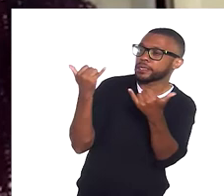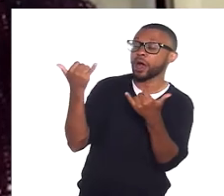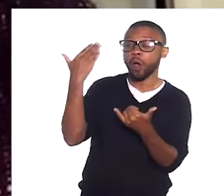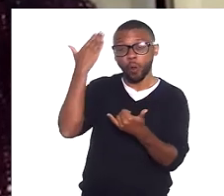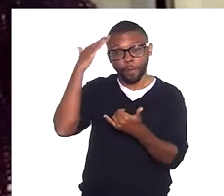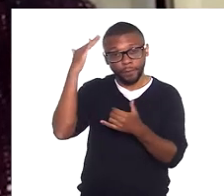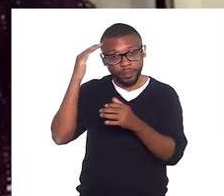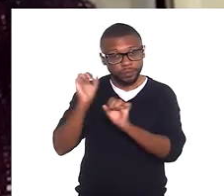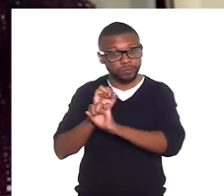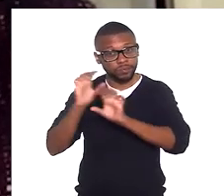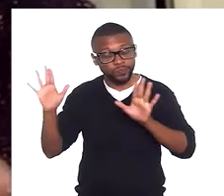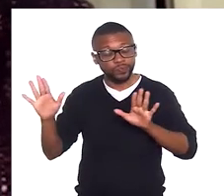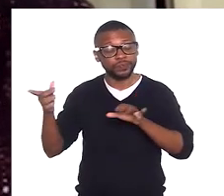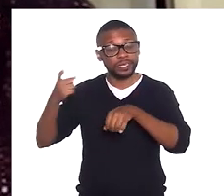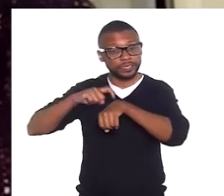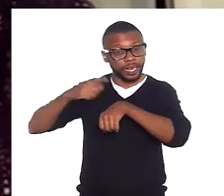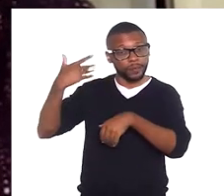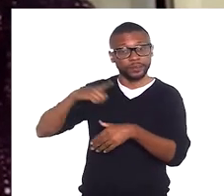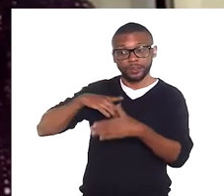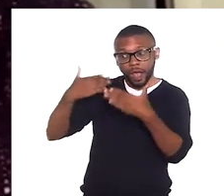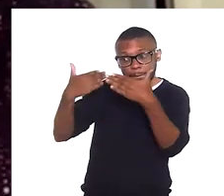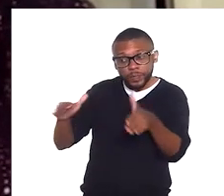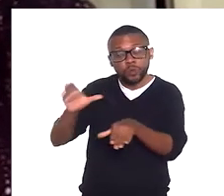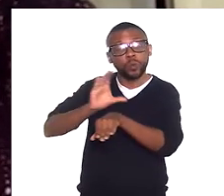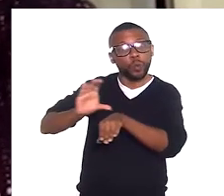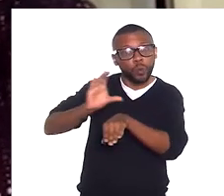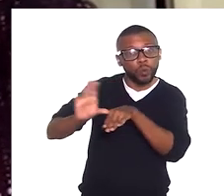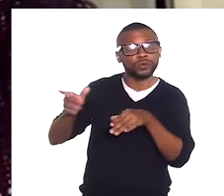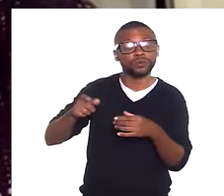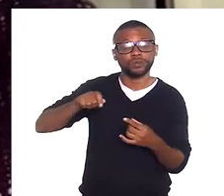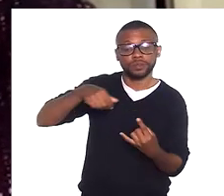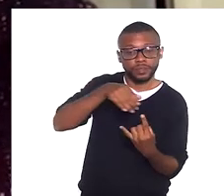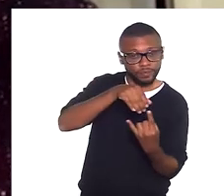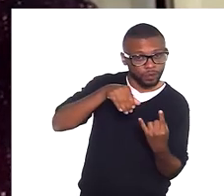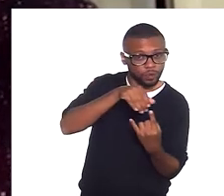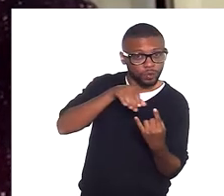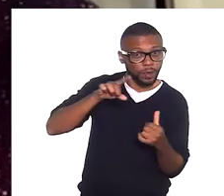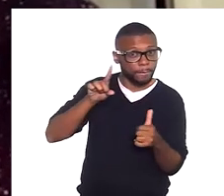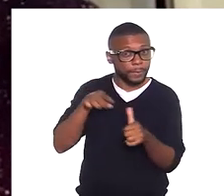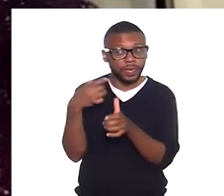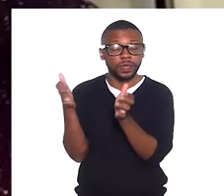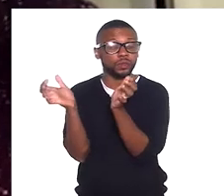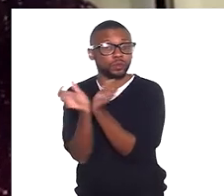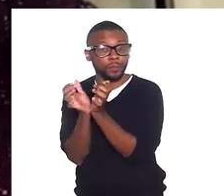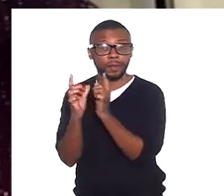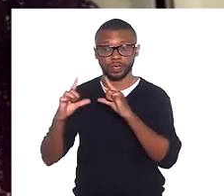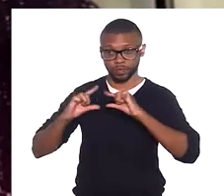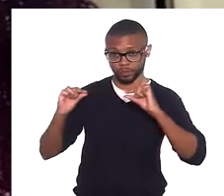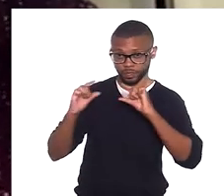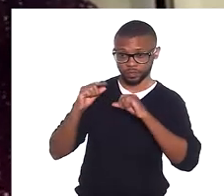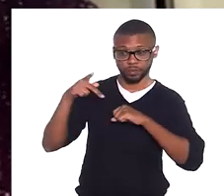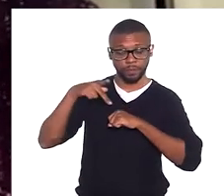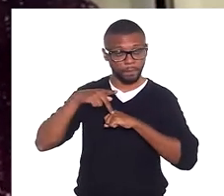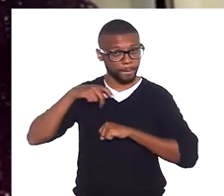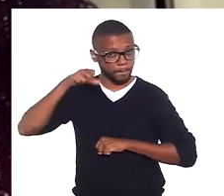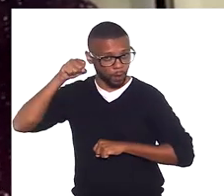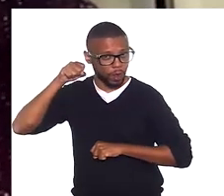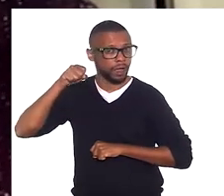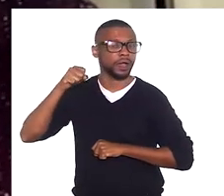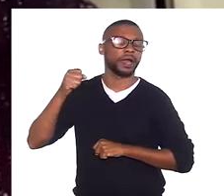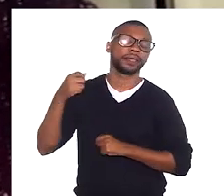aquilo. E na época eu estava abrindo o curso na Fiocruz, foi a primeira turma aqui de Brasília, em comunicação e saúde,